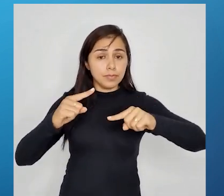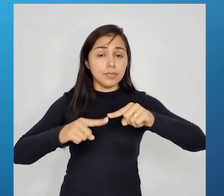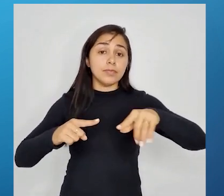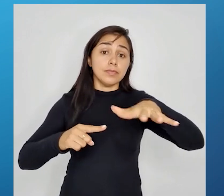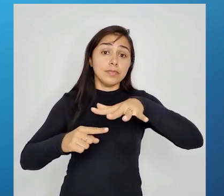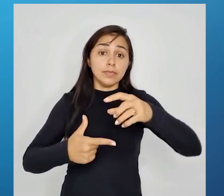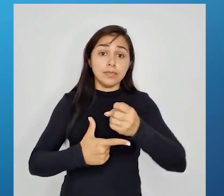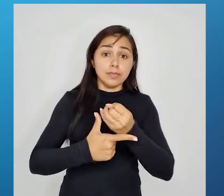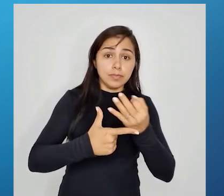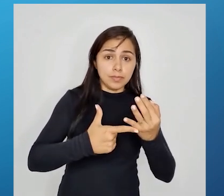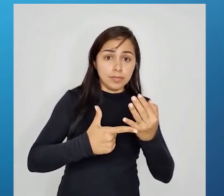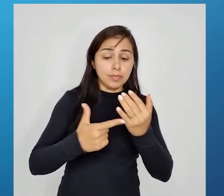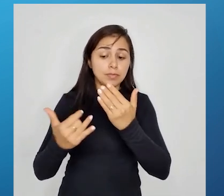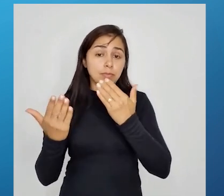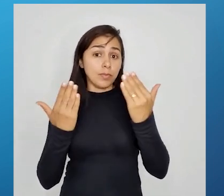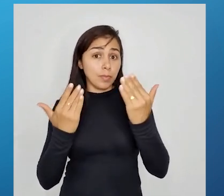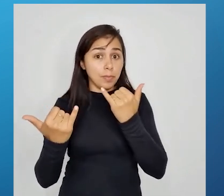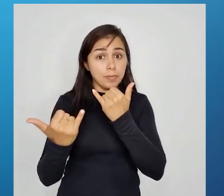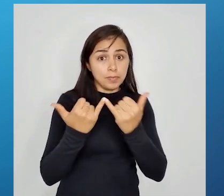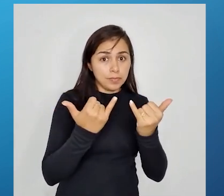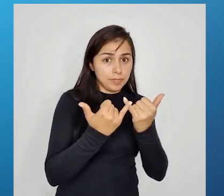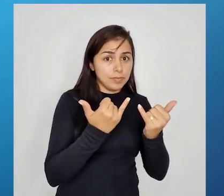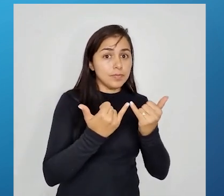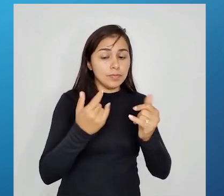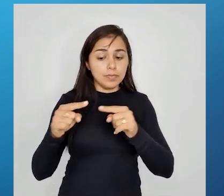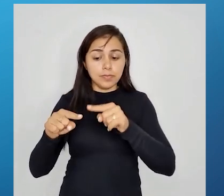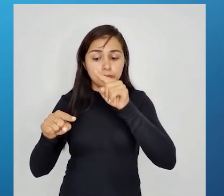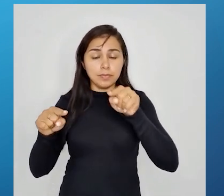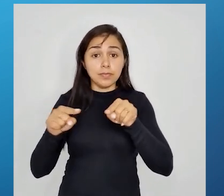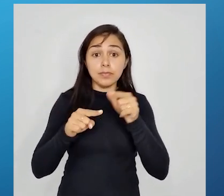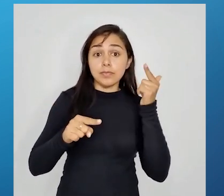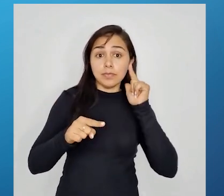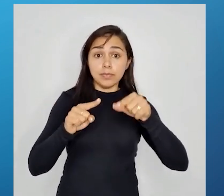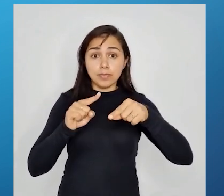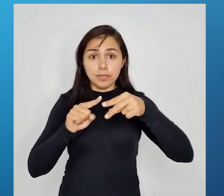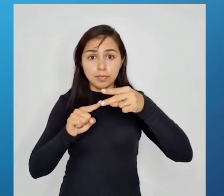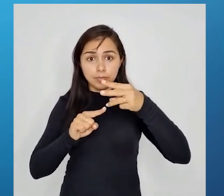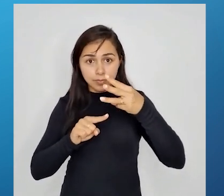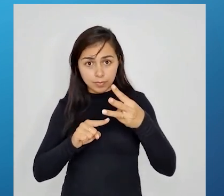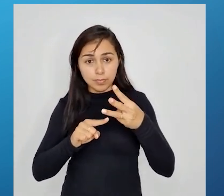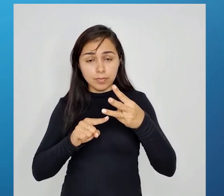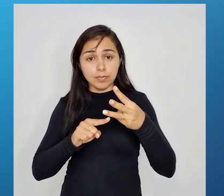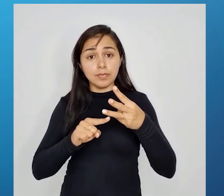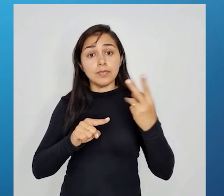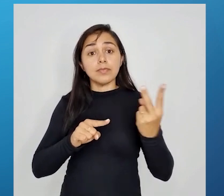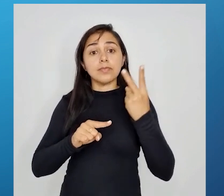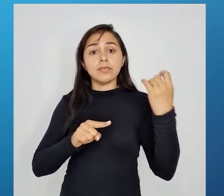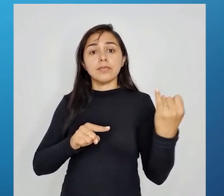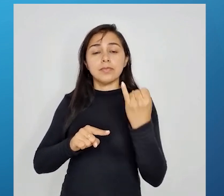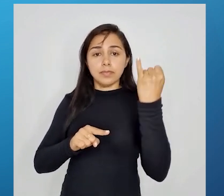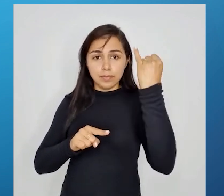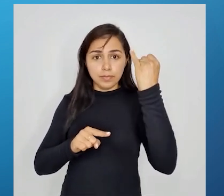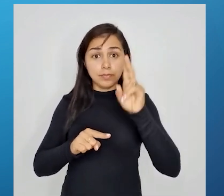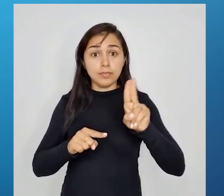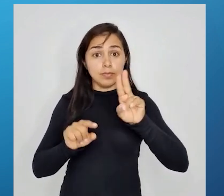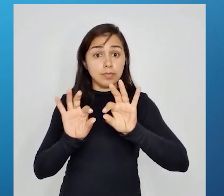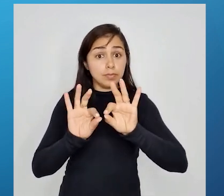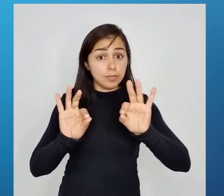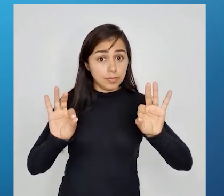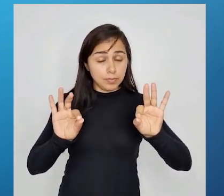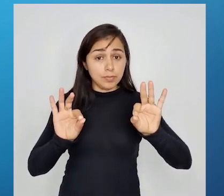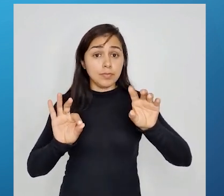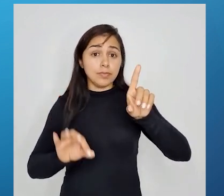exemplo, semelhança, para obtermos três razões importantes e largamente utilizadas em medições indiretas.